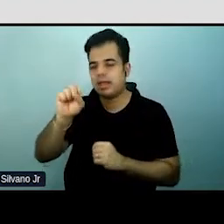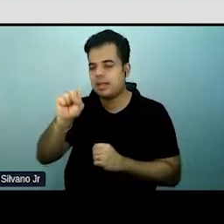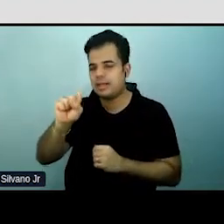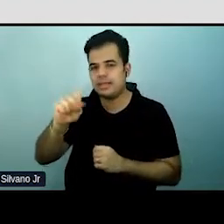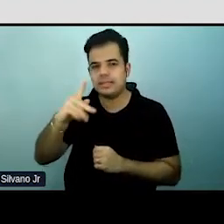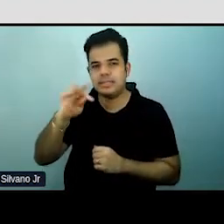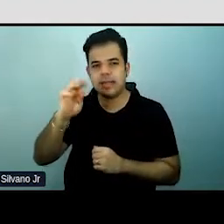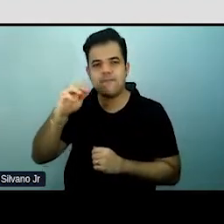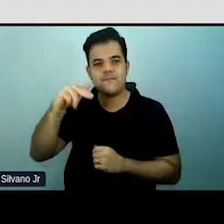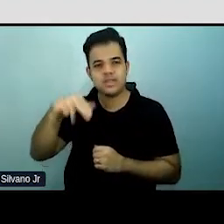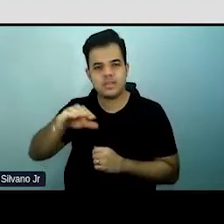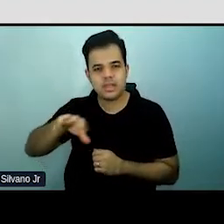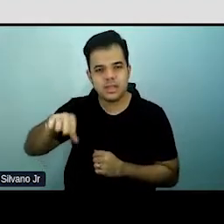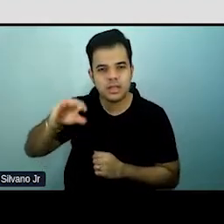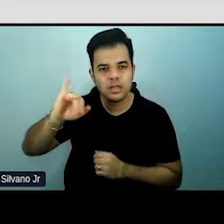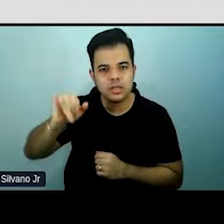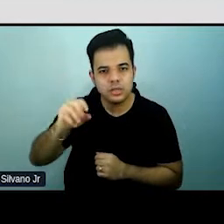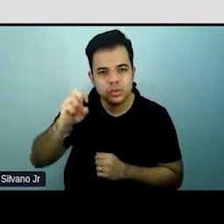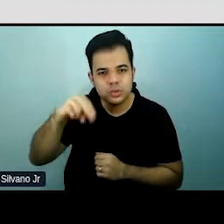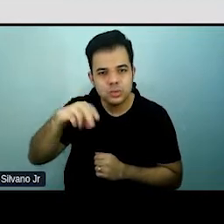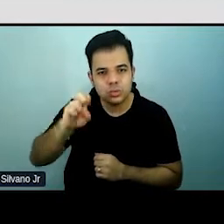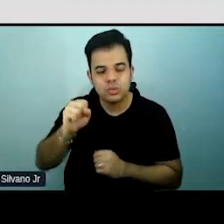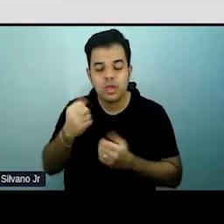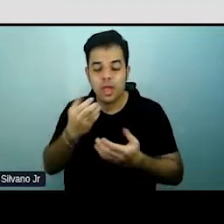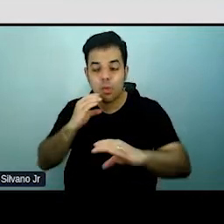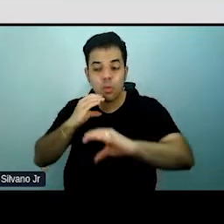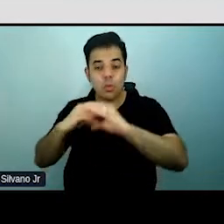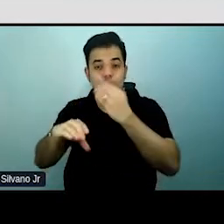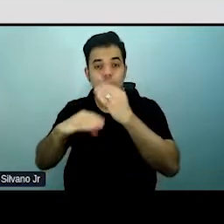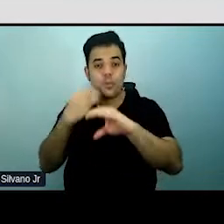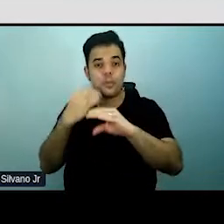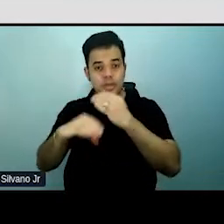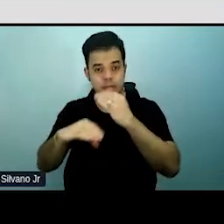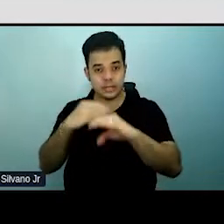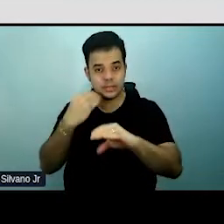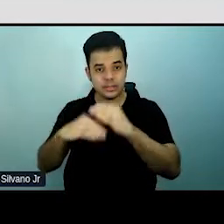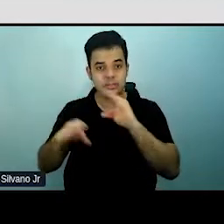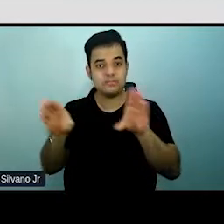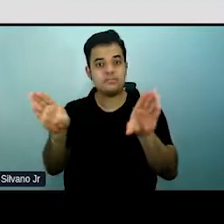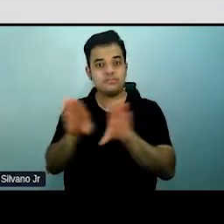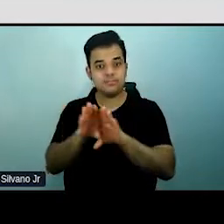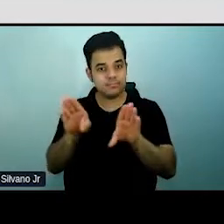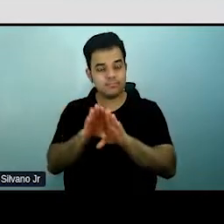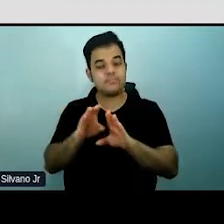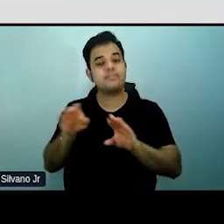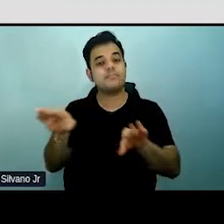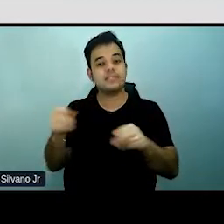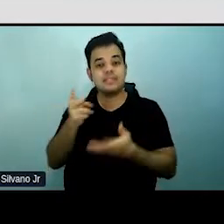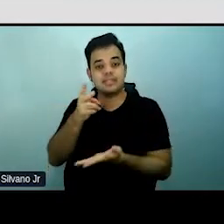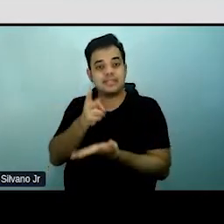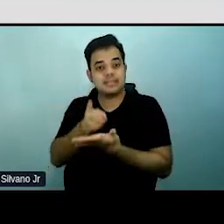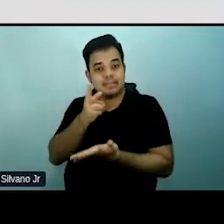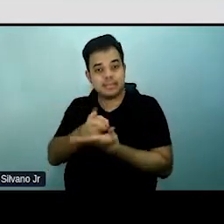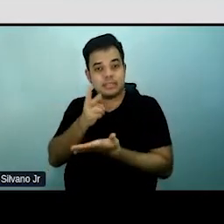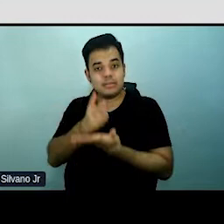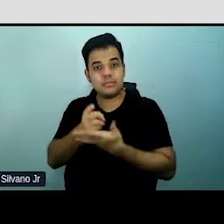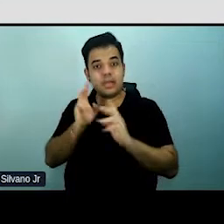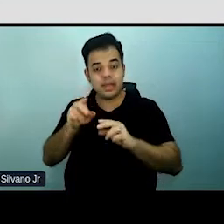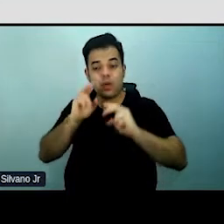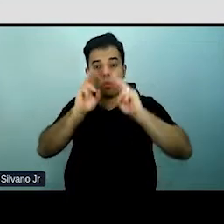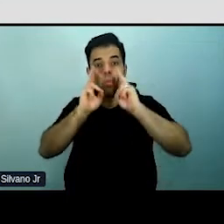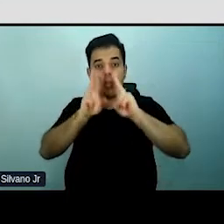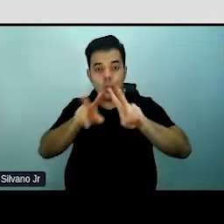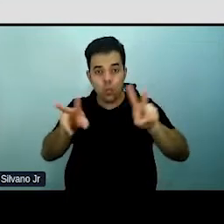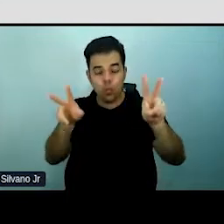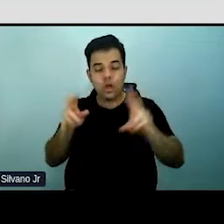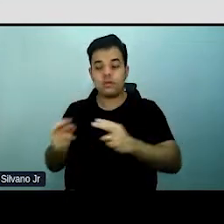para ter essa parte de comunicação, mas muito sempre muito de ter o olhar no